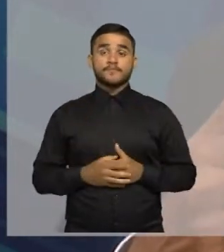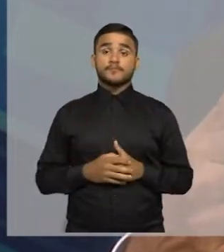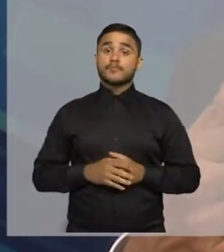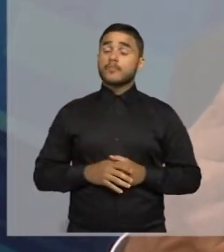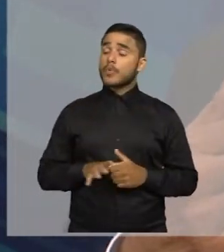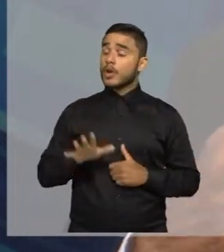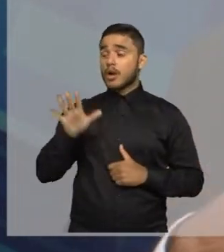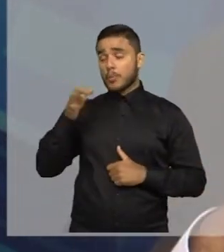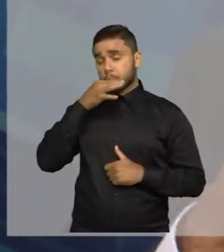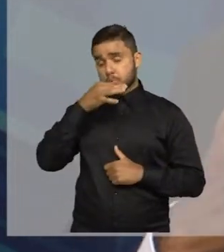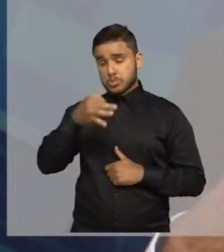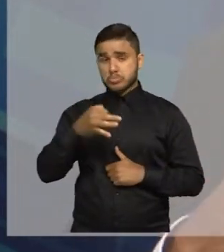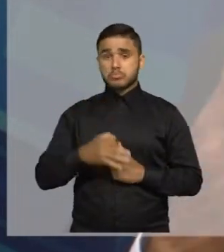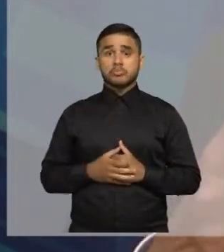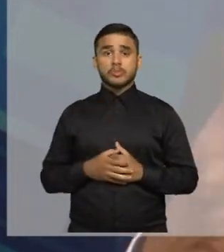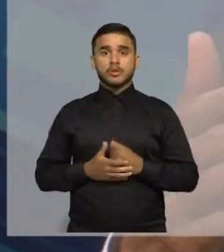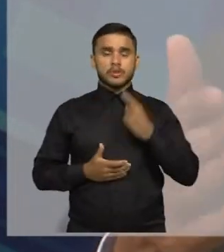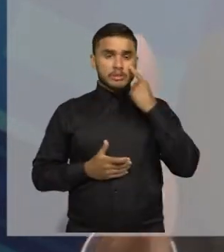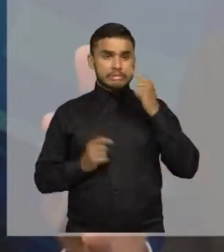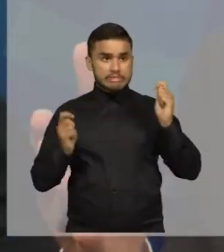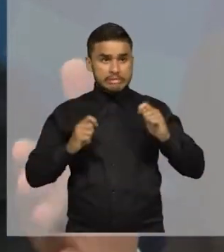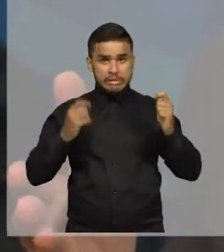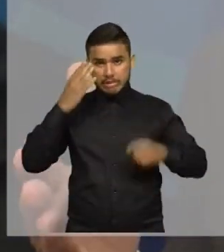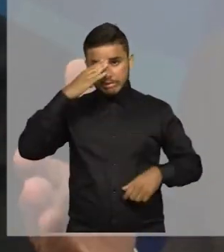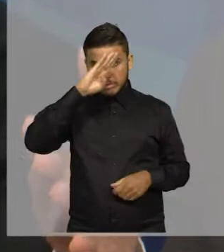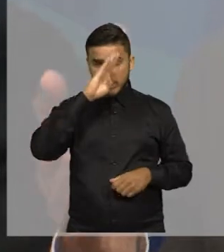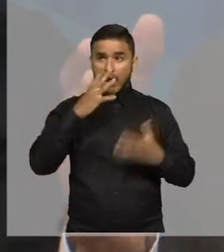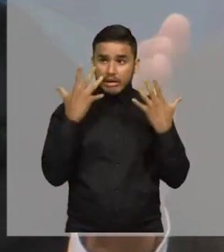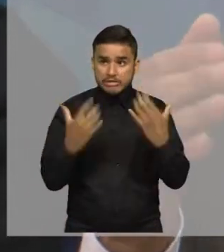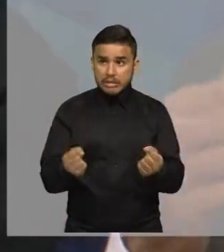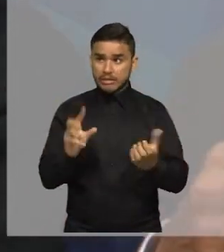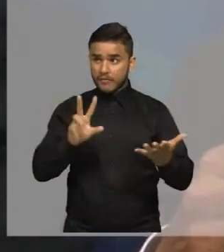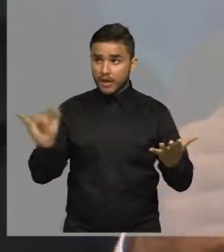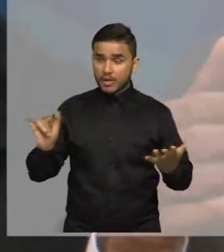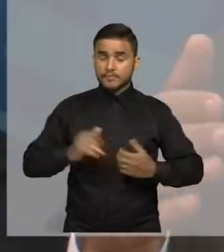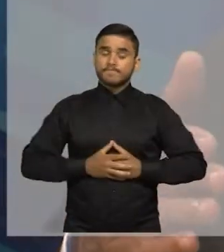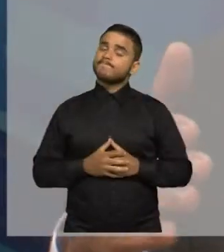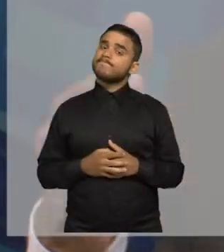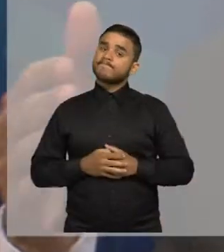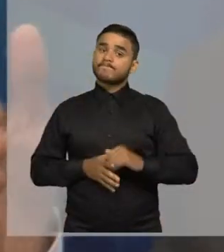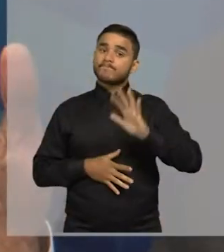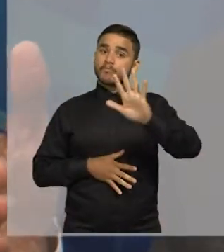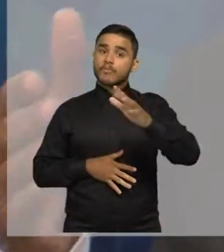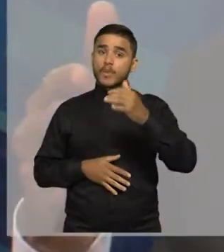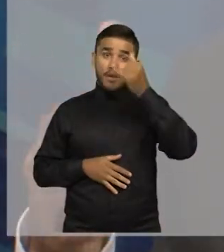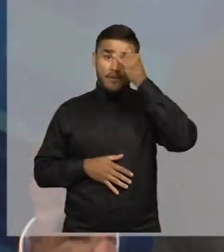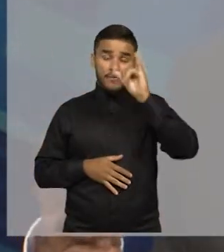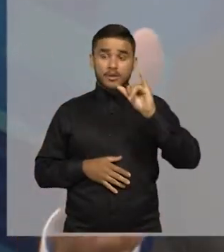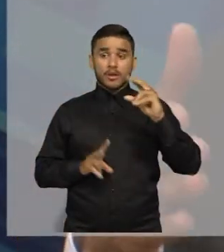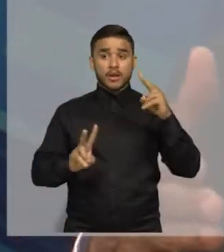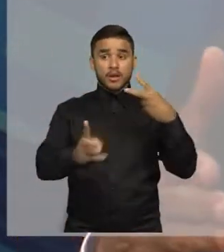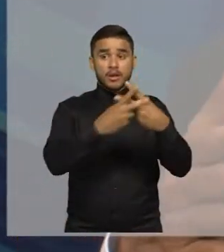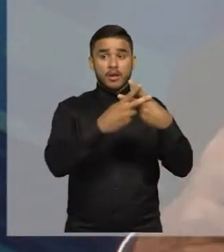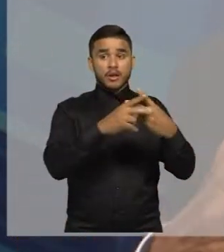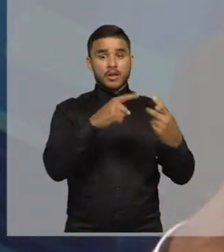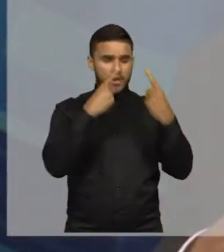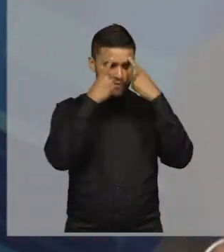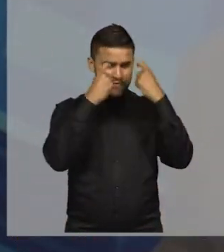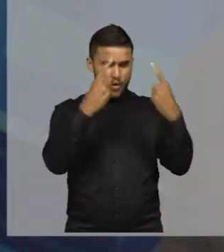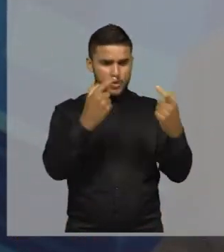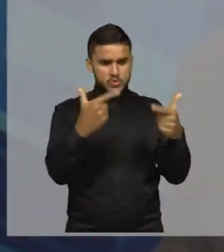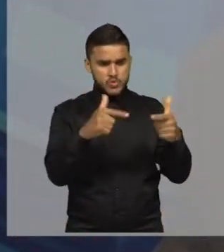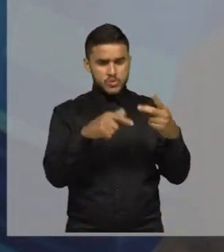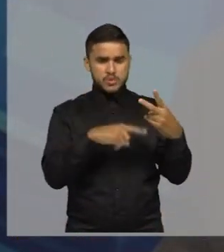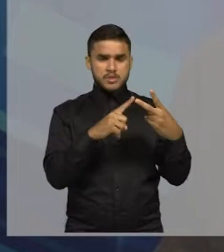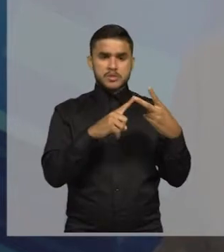fazer, e não sei se ele vai aceitar isso, seria evitar cadeia para os crimes sem violência ou